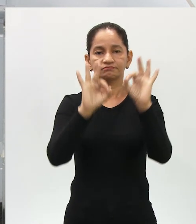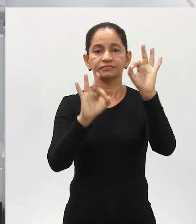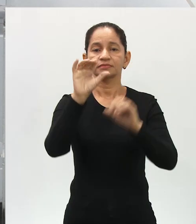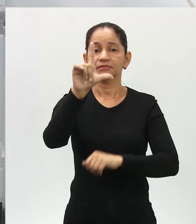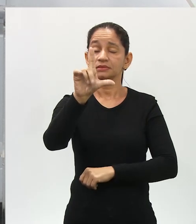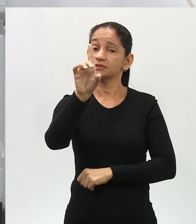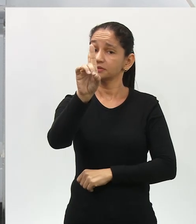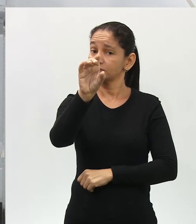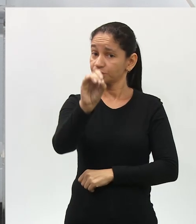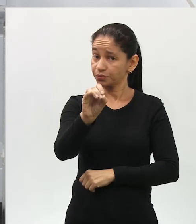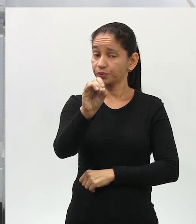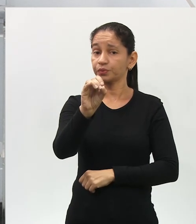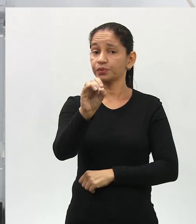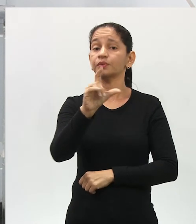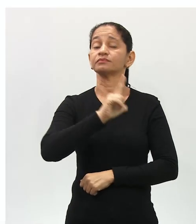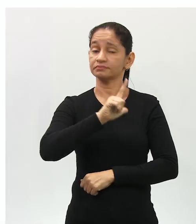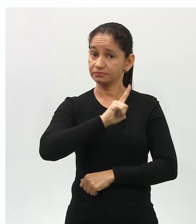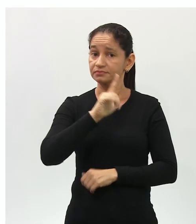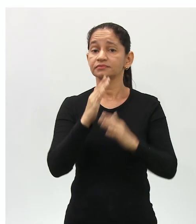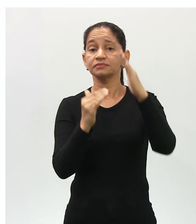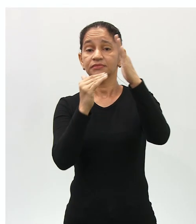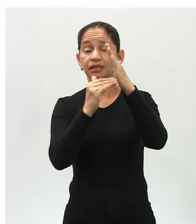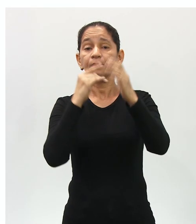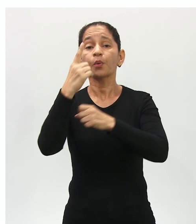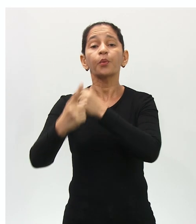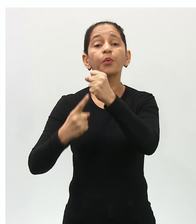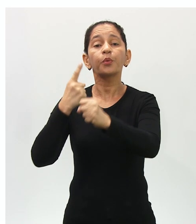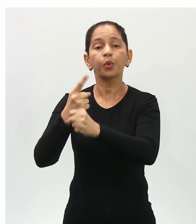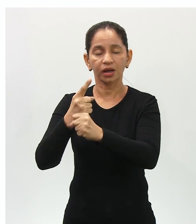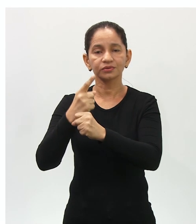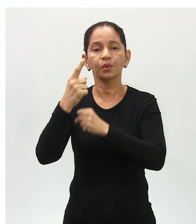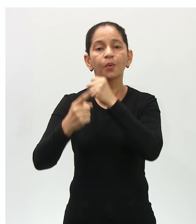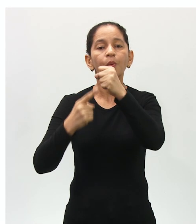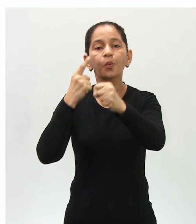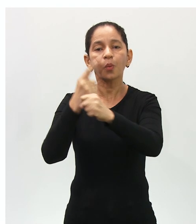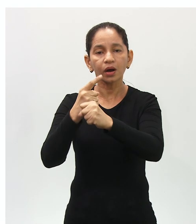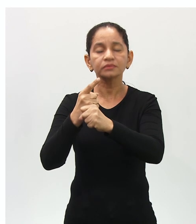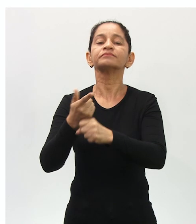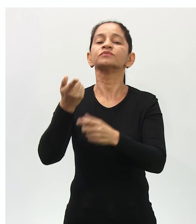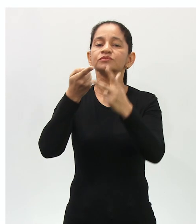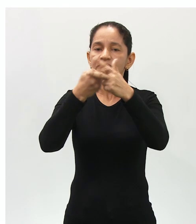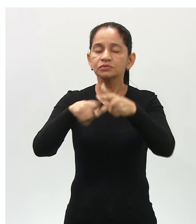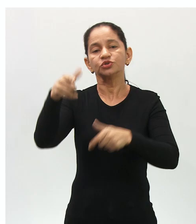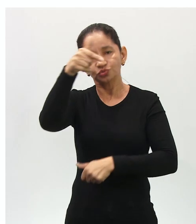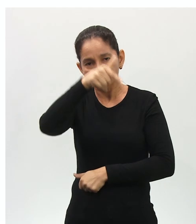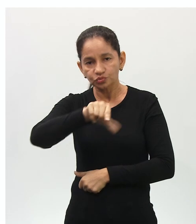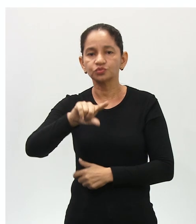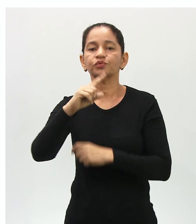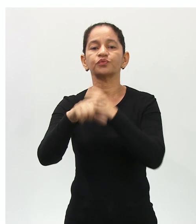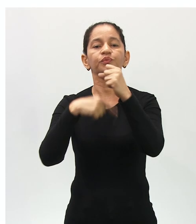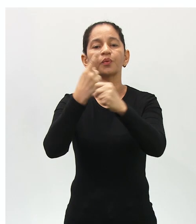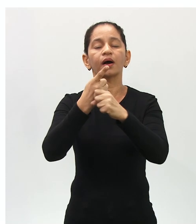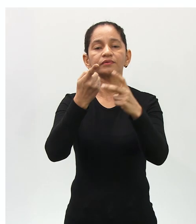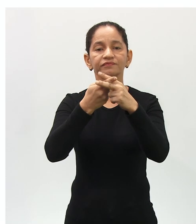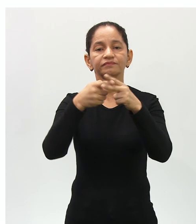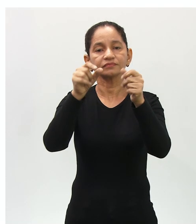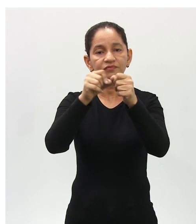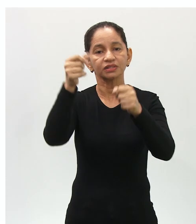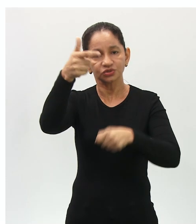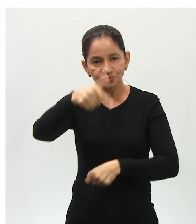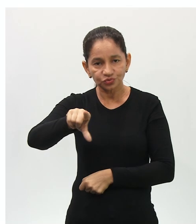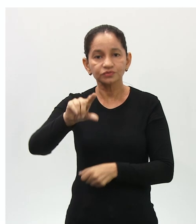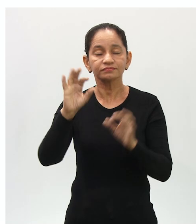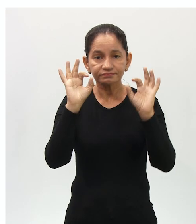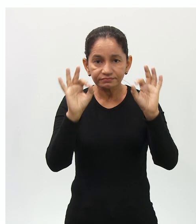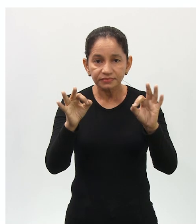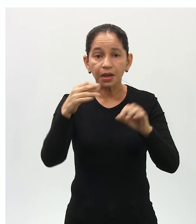a LDO, ela tem tempo de vigência por um ano, tá? Ela funciona por um ano, todo ano ela tem que ser refeita. Mas